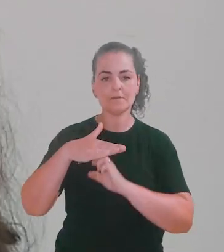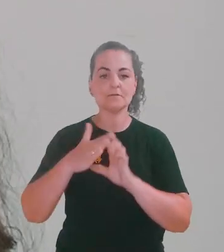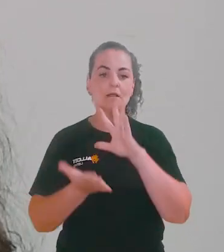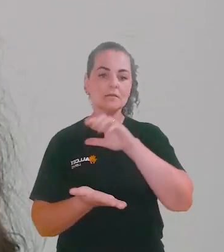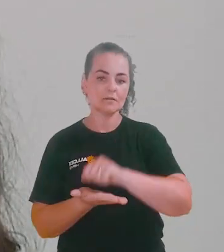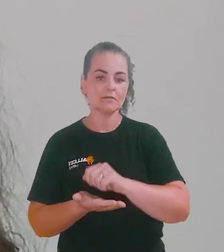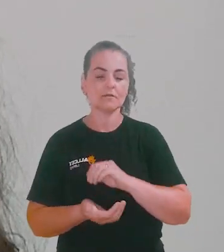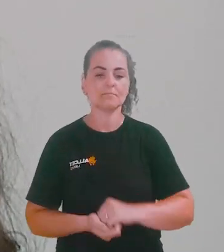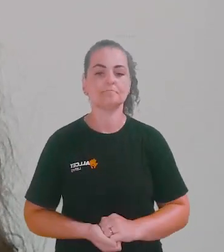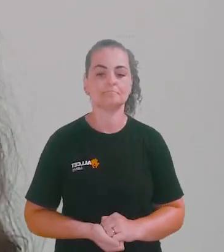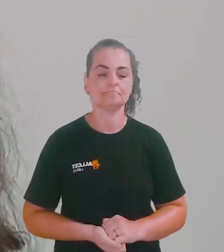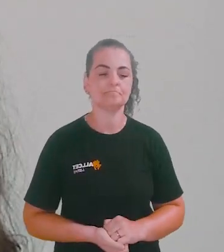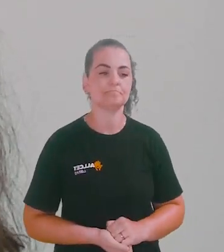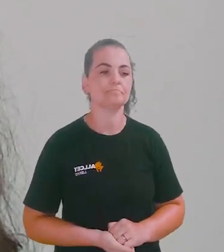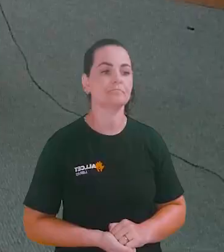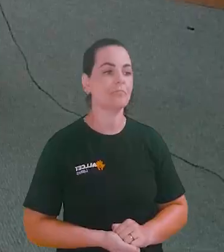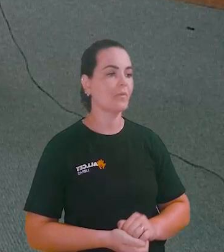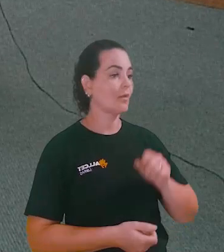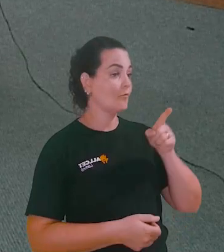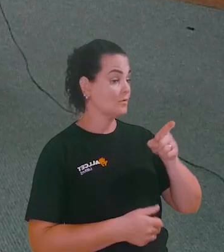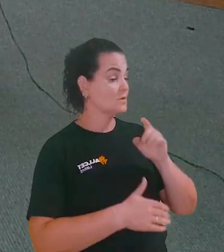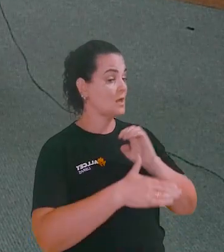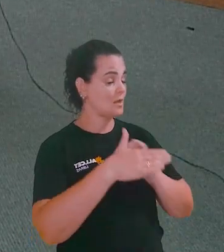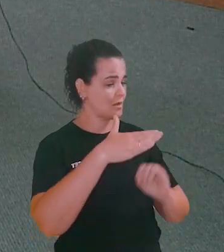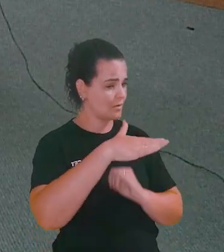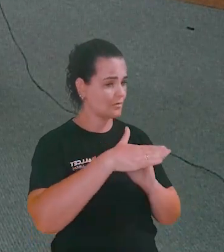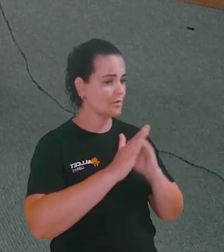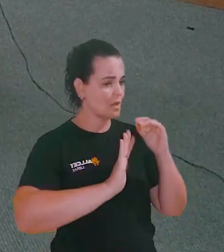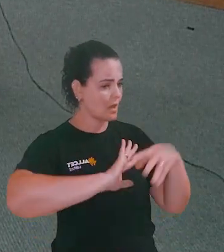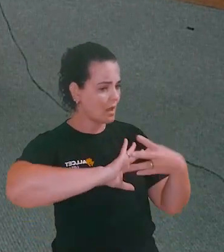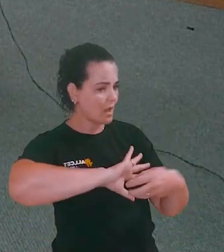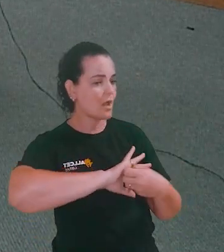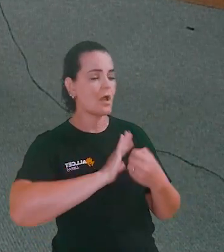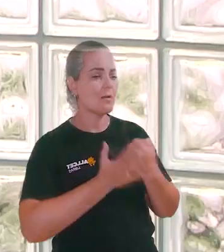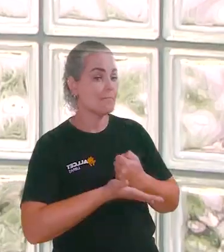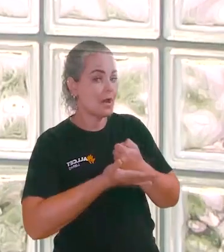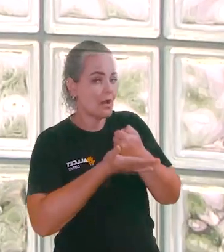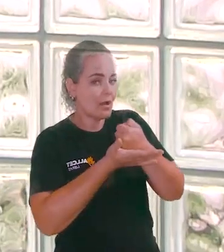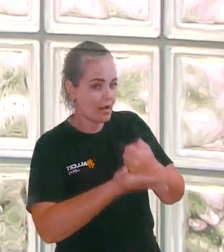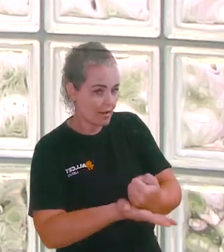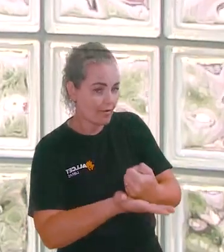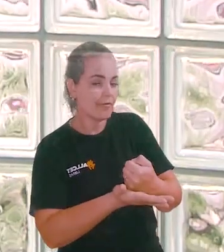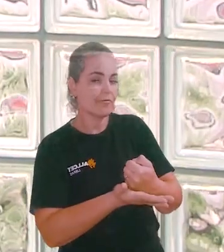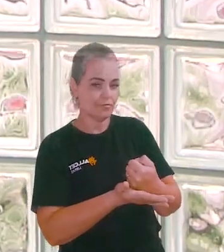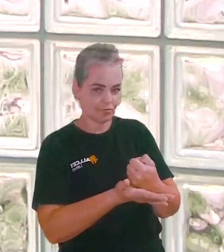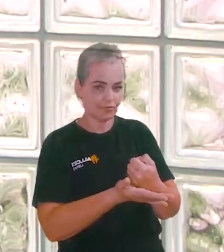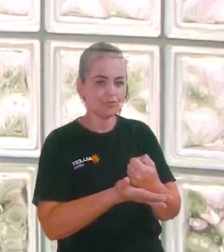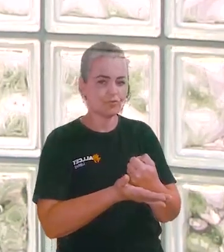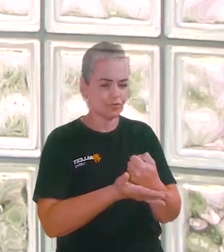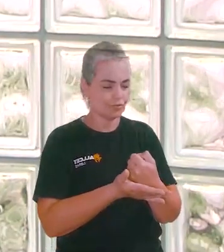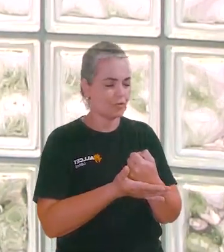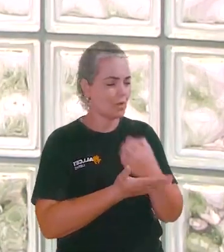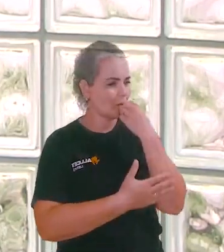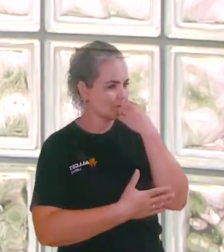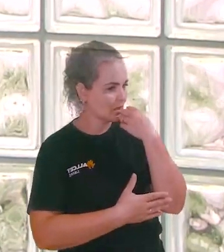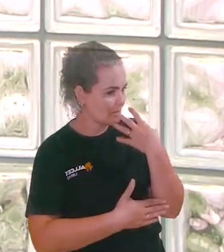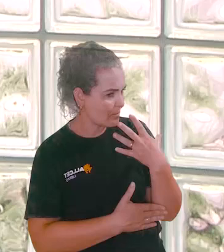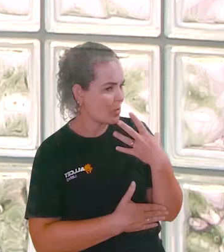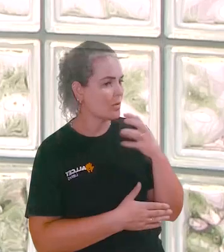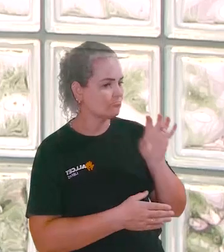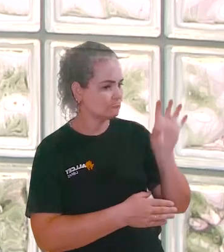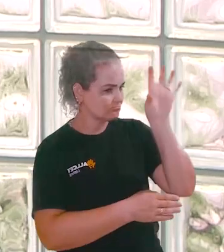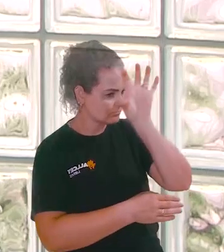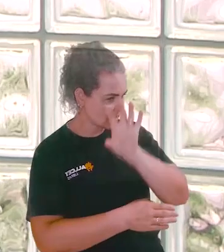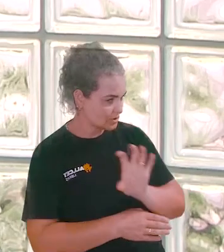para as empresas nucleadas. Em seu papel como instituição, a ACIG se empenha em colaborar com causas que geram